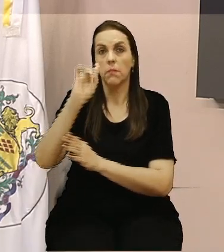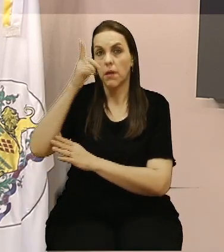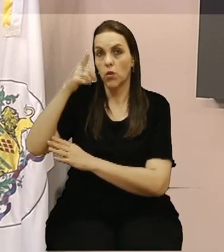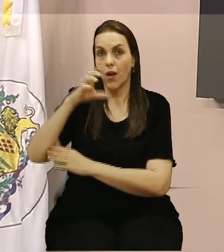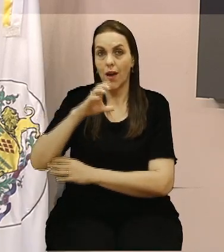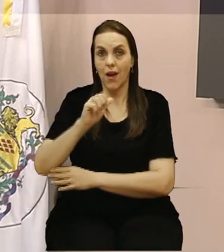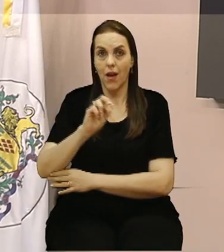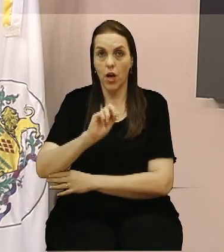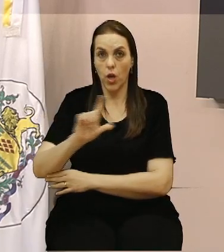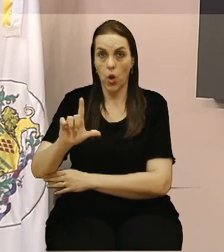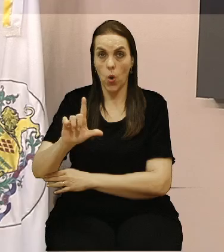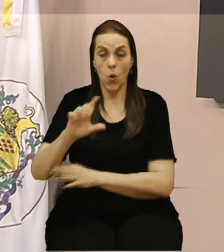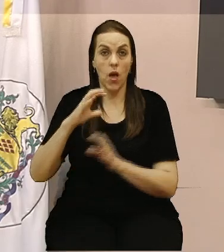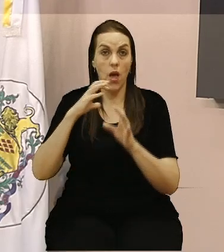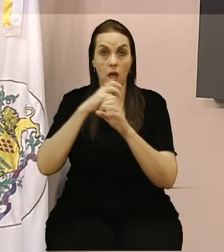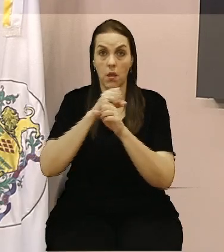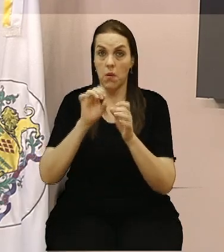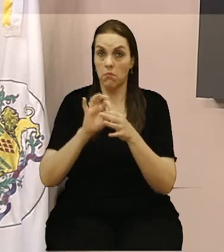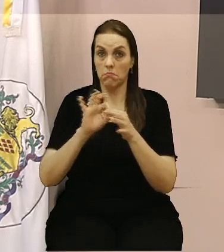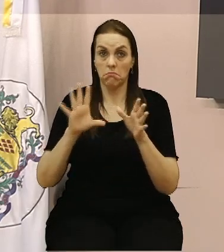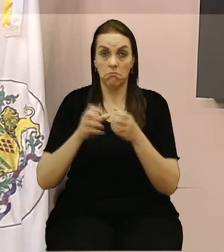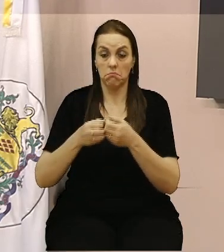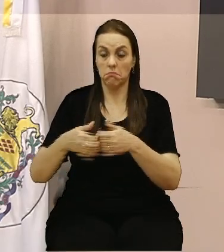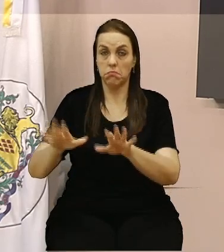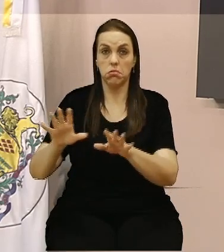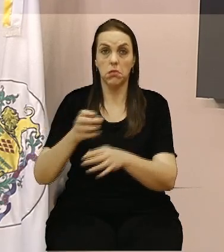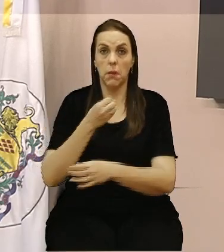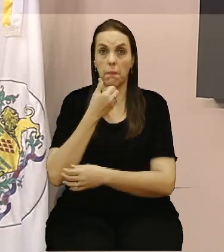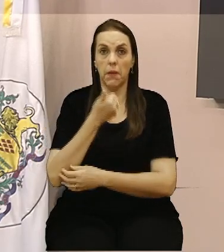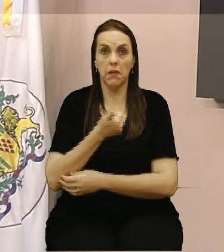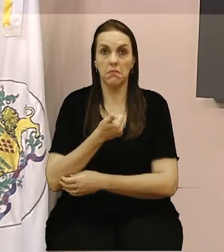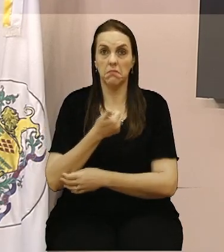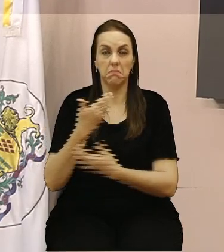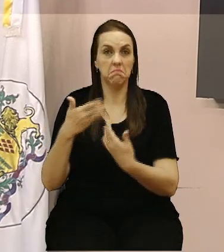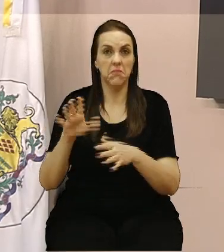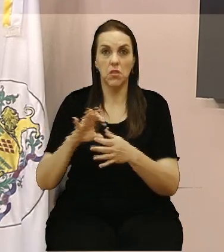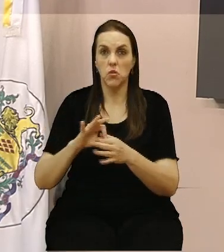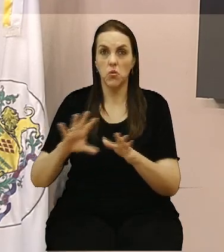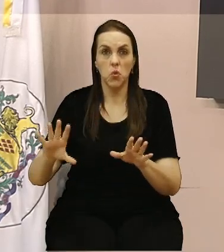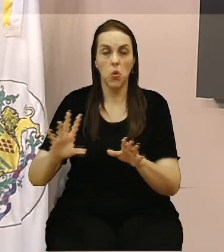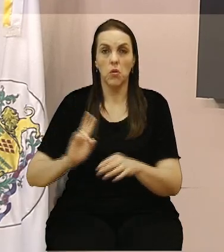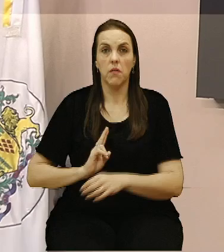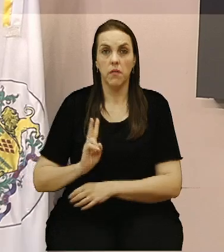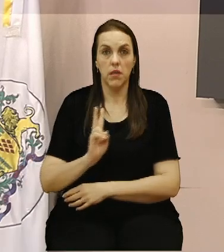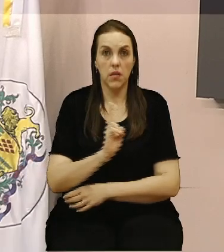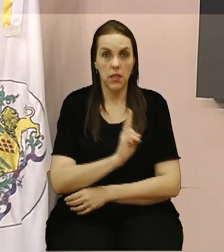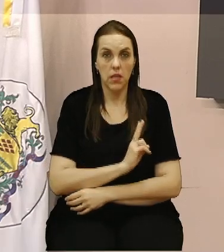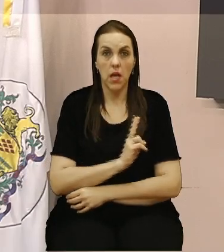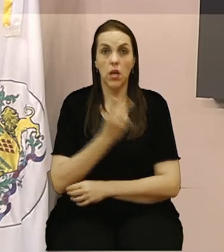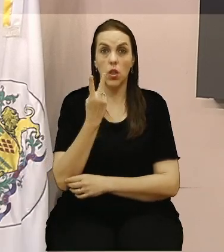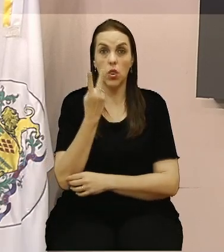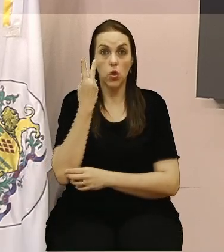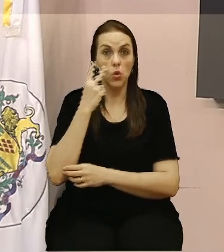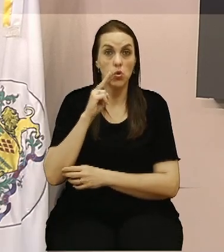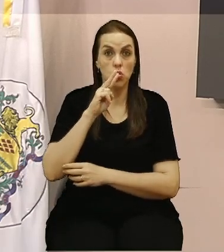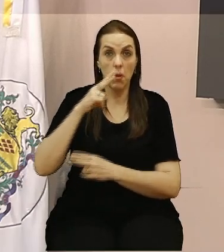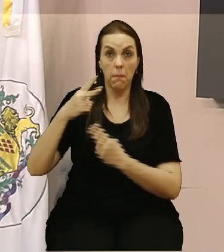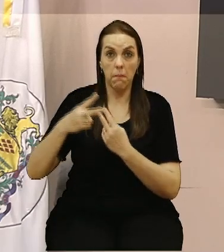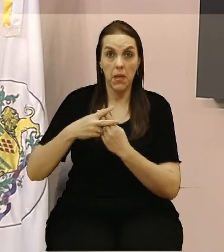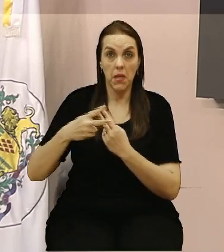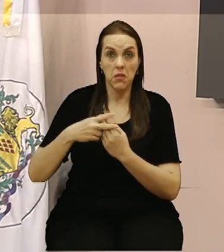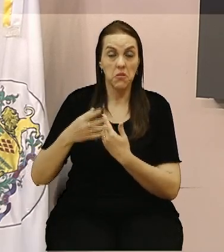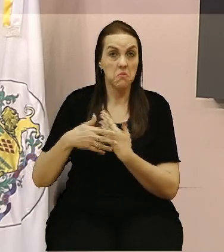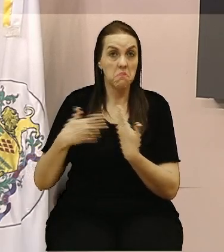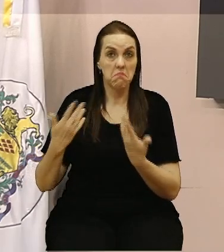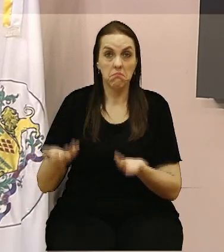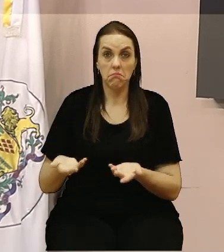animal simplesmente foi solto e está tudo bem. Nem passou por avaliação veterinária, 2 dias preso, nem nada.